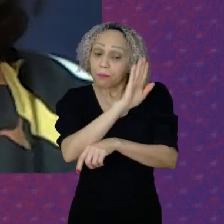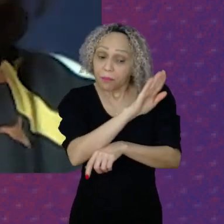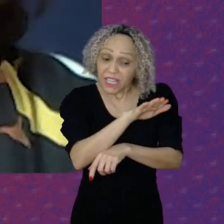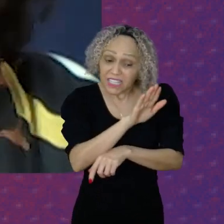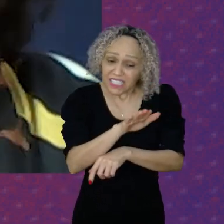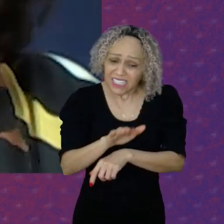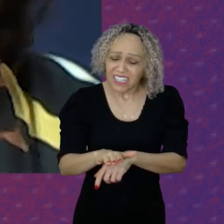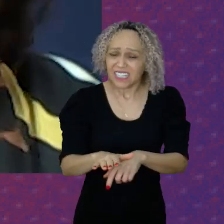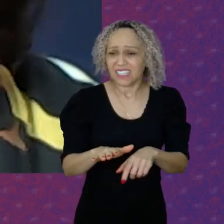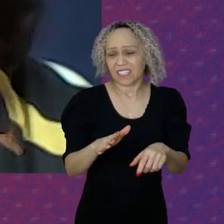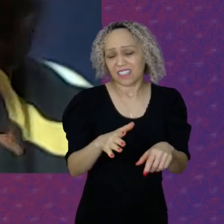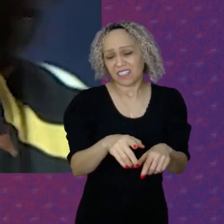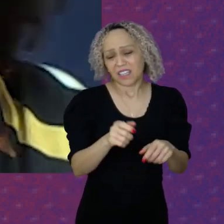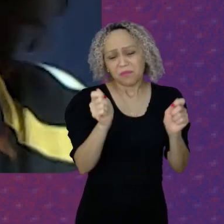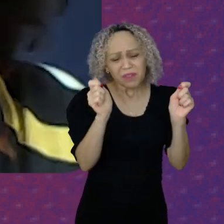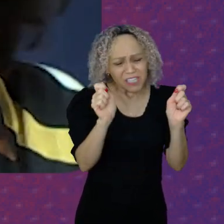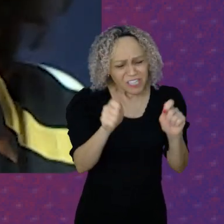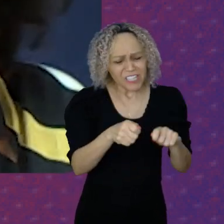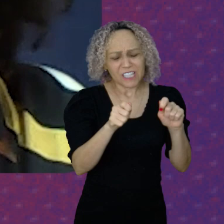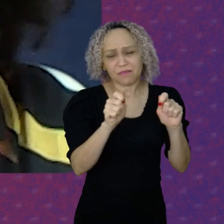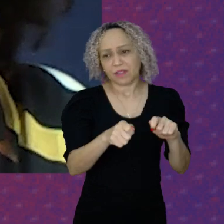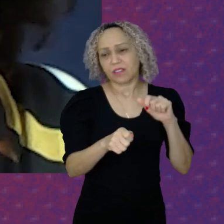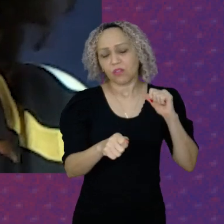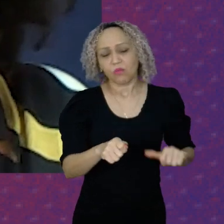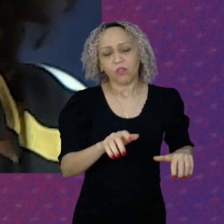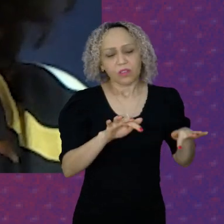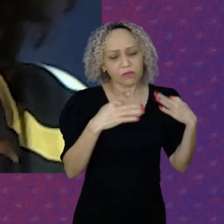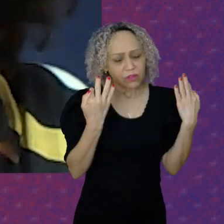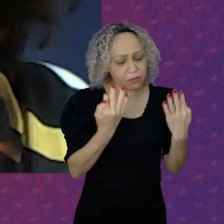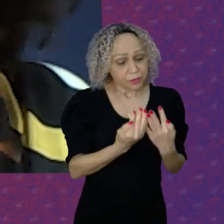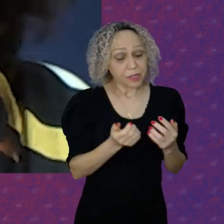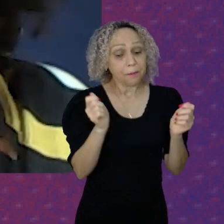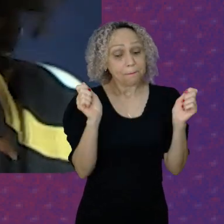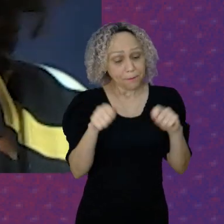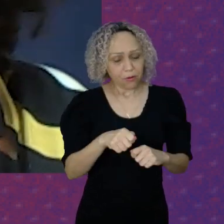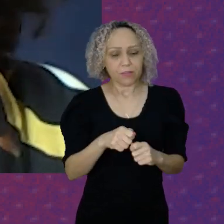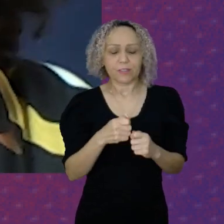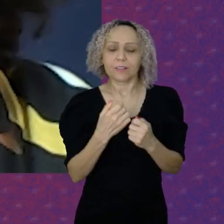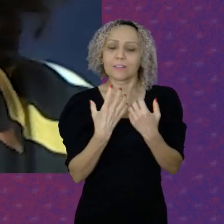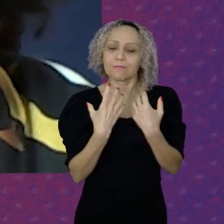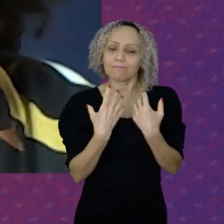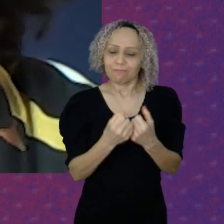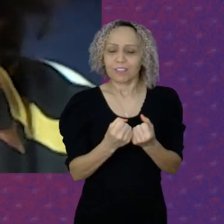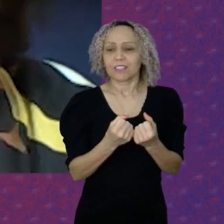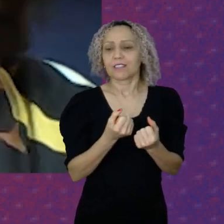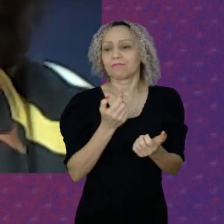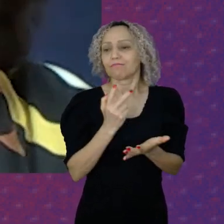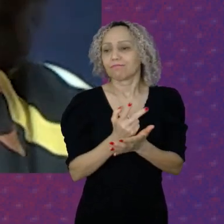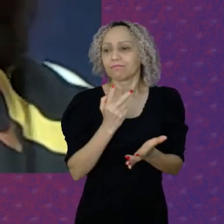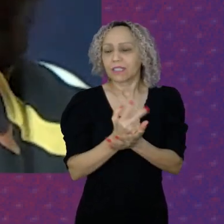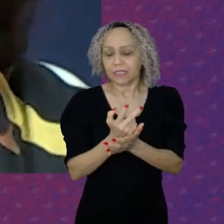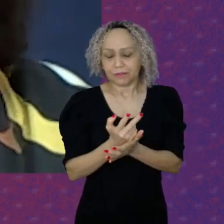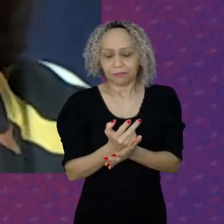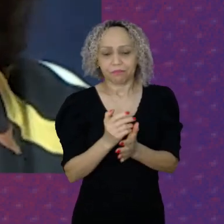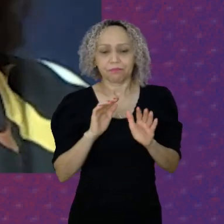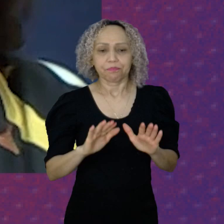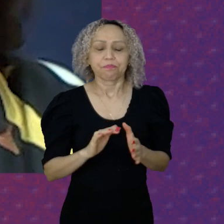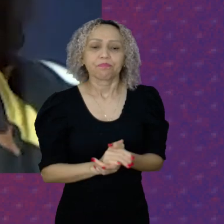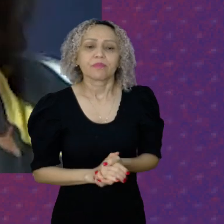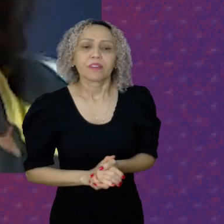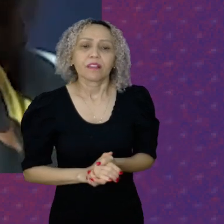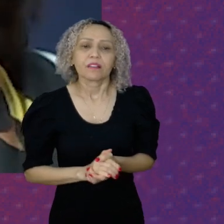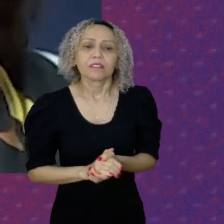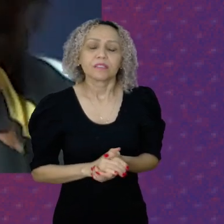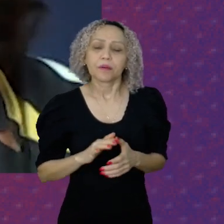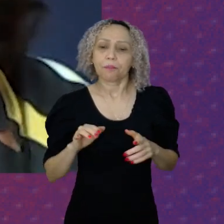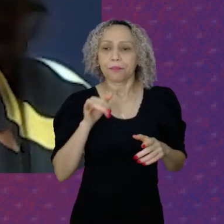precisam possam estar recebendo esse benefício. E com todo o debate